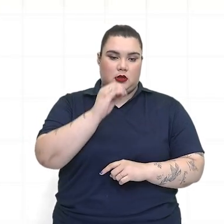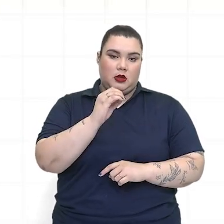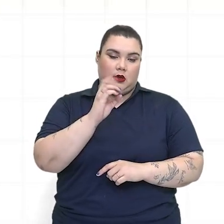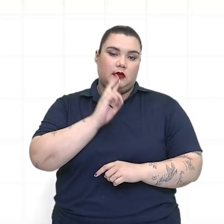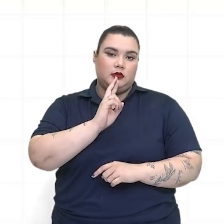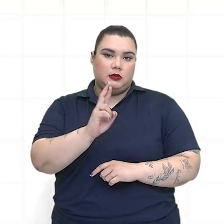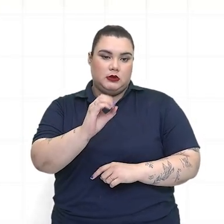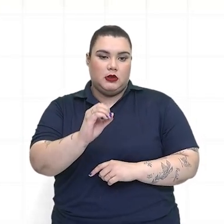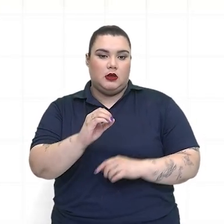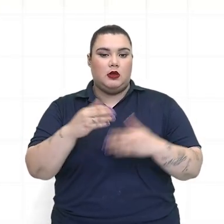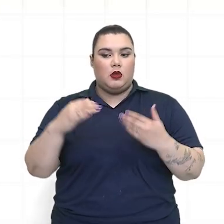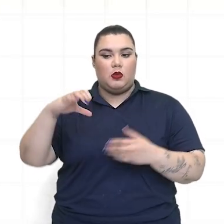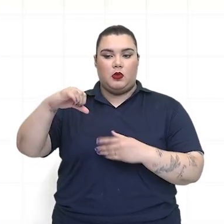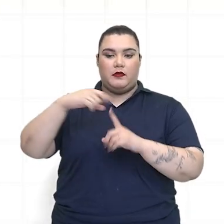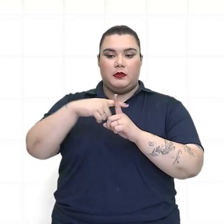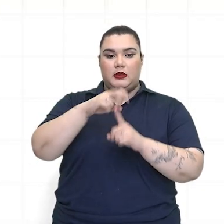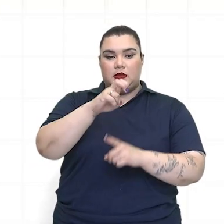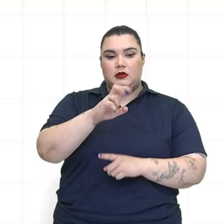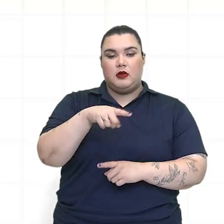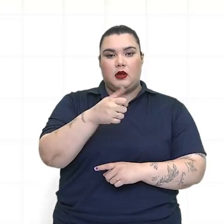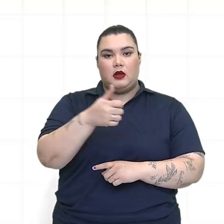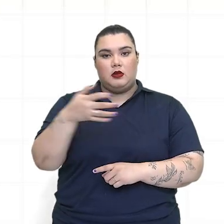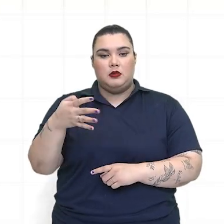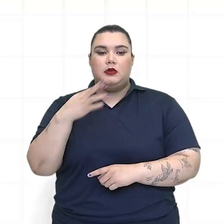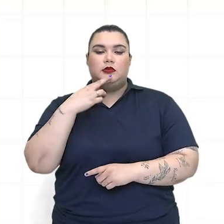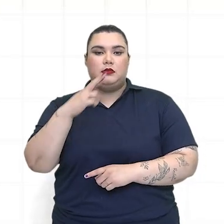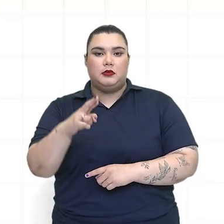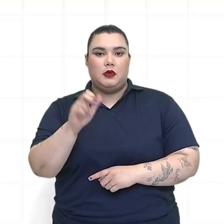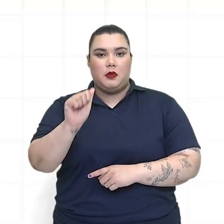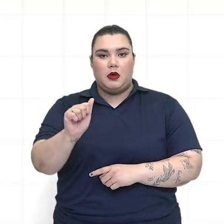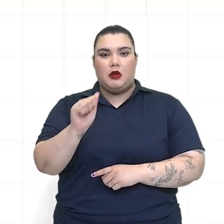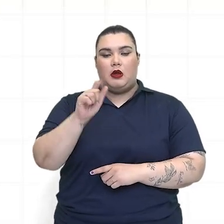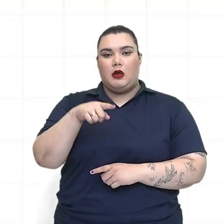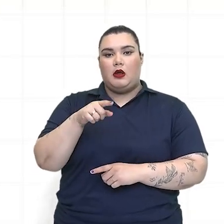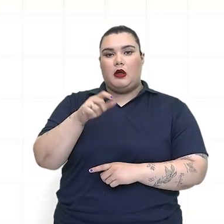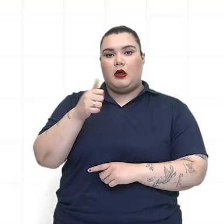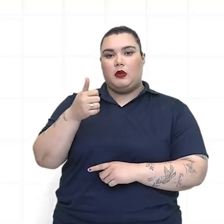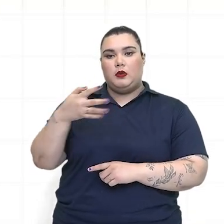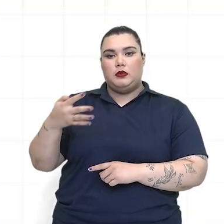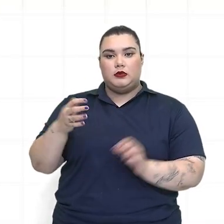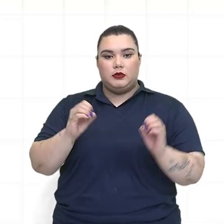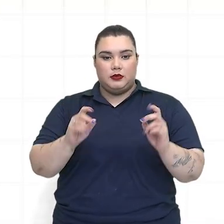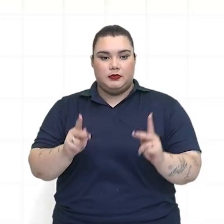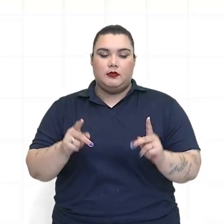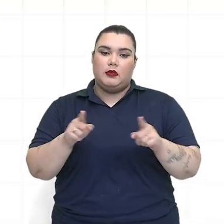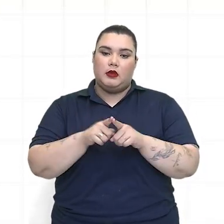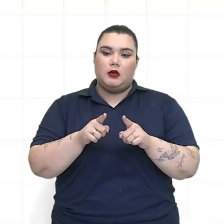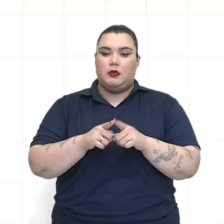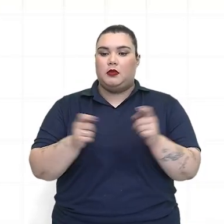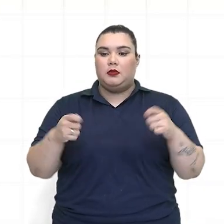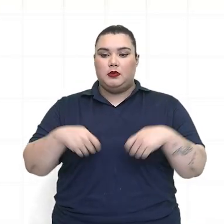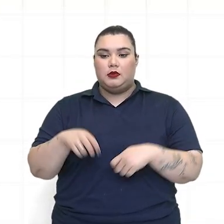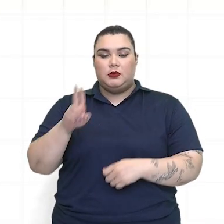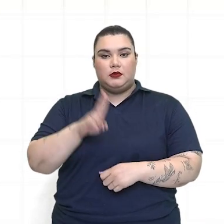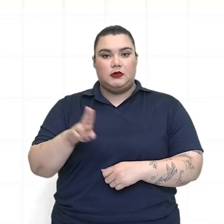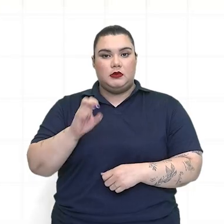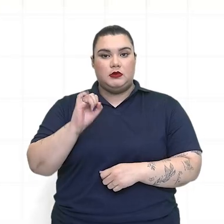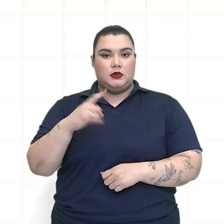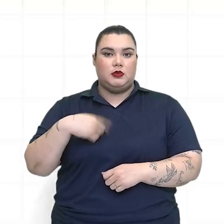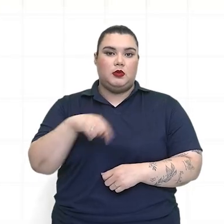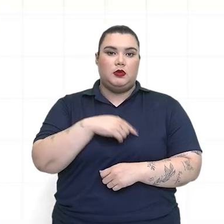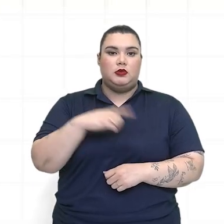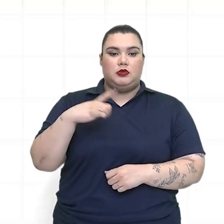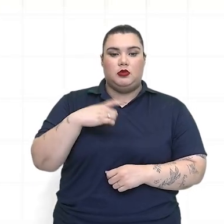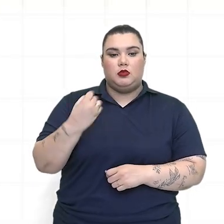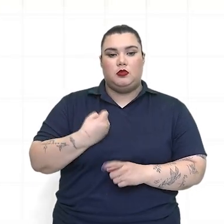mais 5, 14. Ou seja, o valor de A é igual a 14. Beleza? Isso também vale, né, se nós tivéssemos